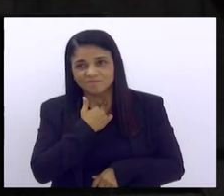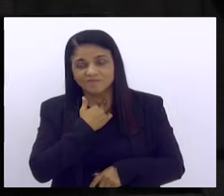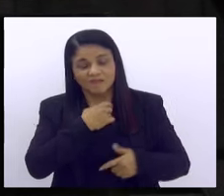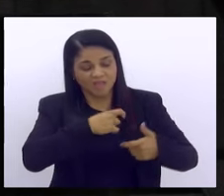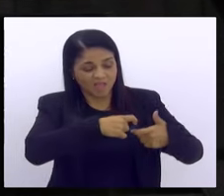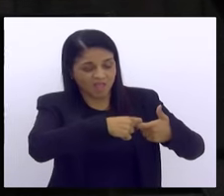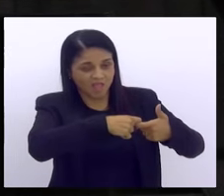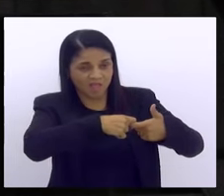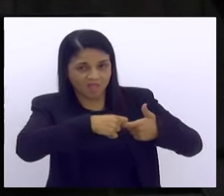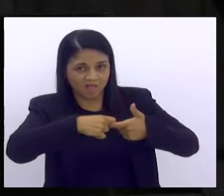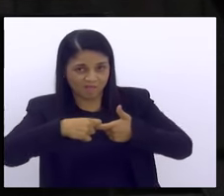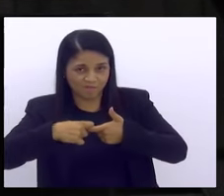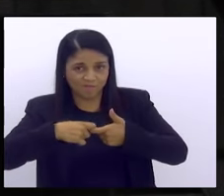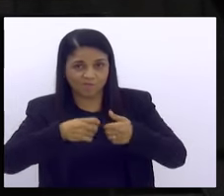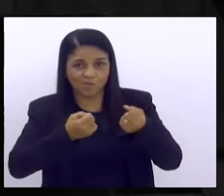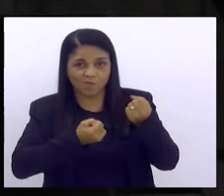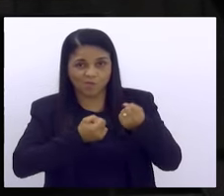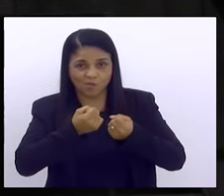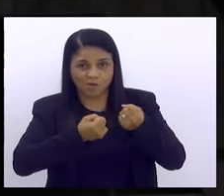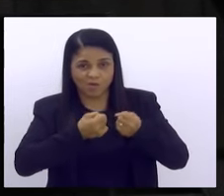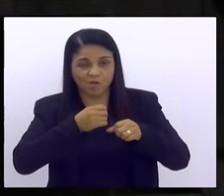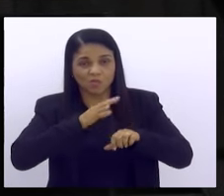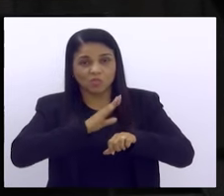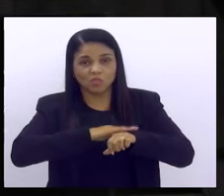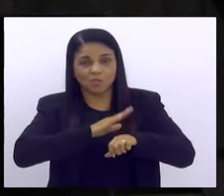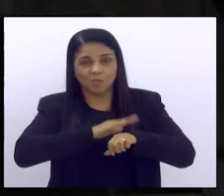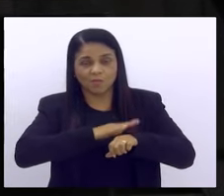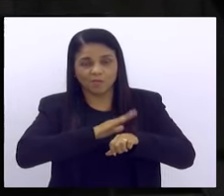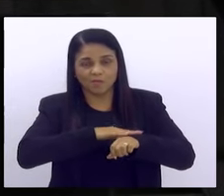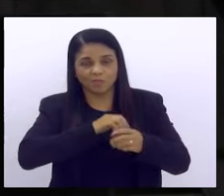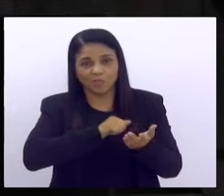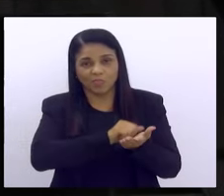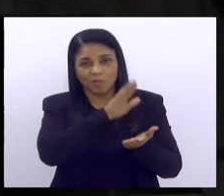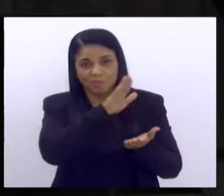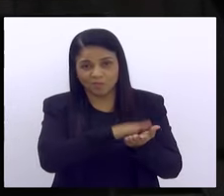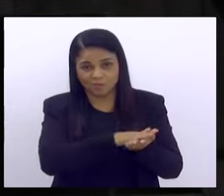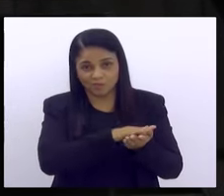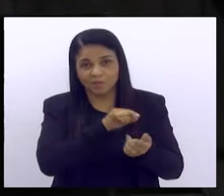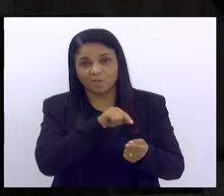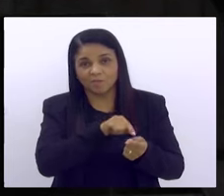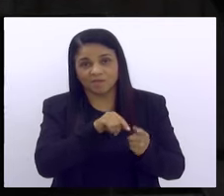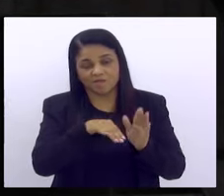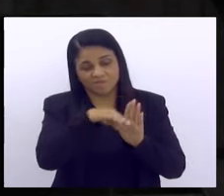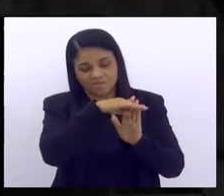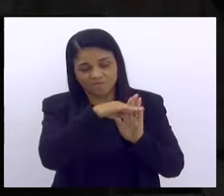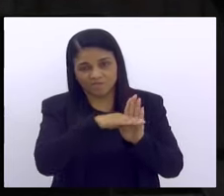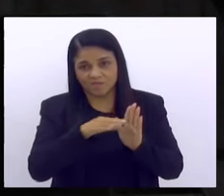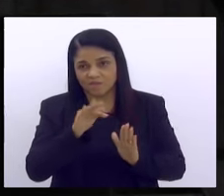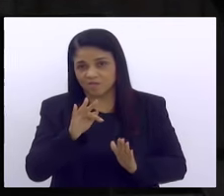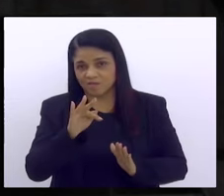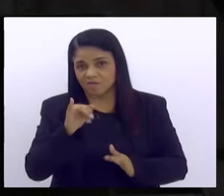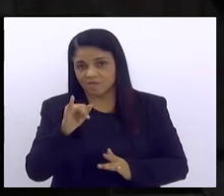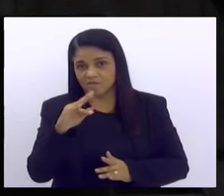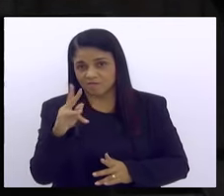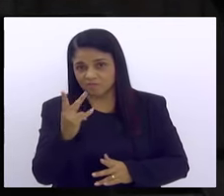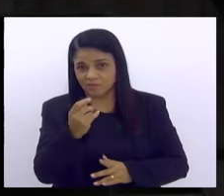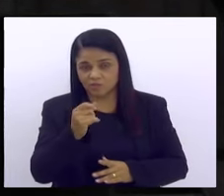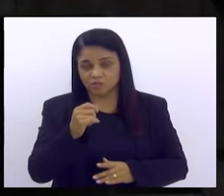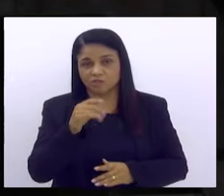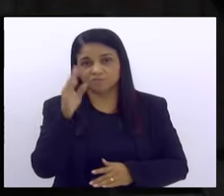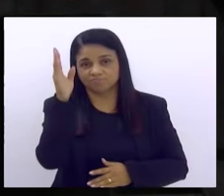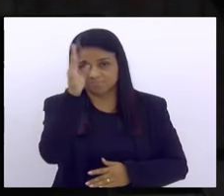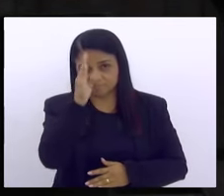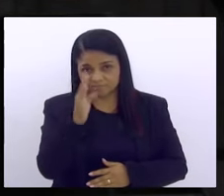remover o veículo no momento da infração, porque na ficha de fiscalização do Manual Brasileiro